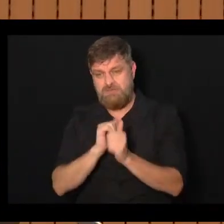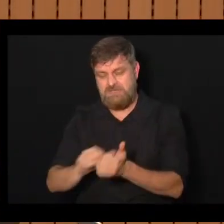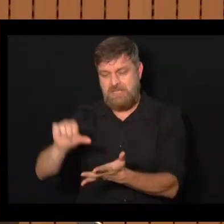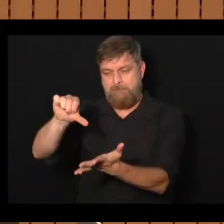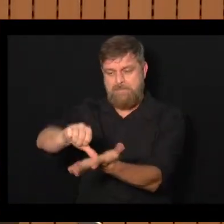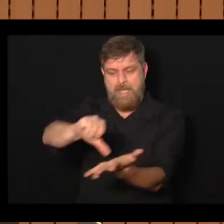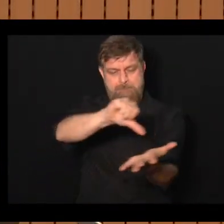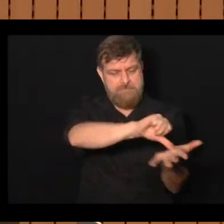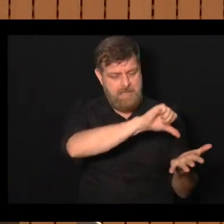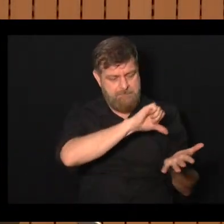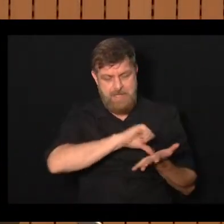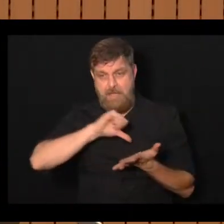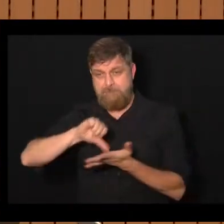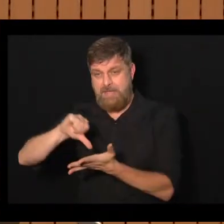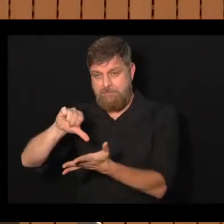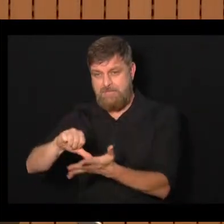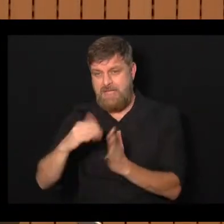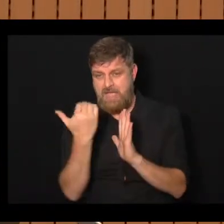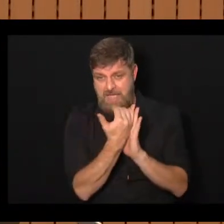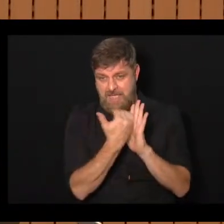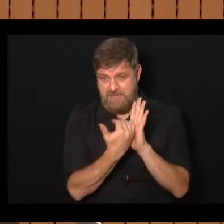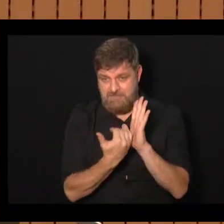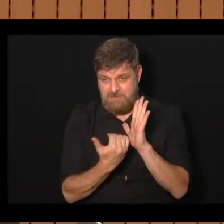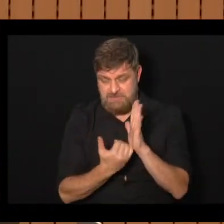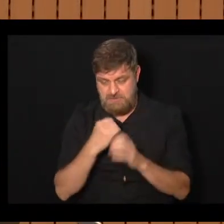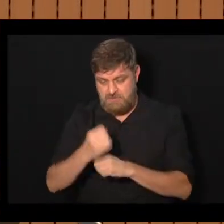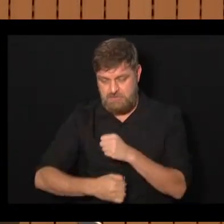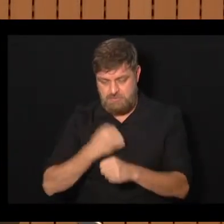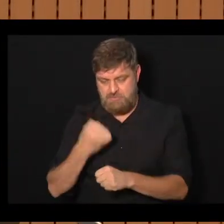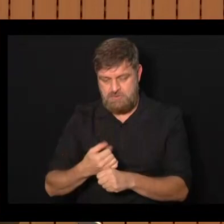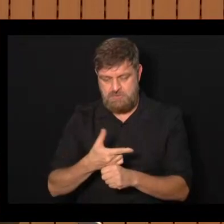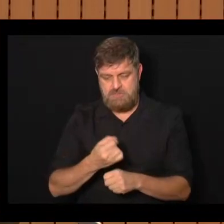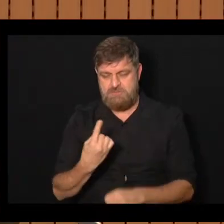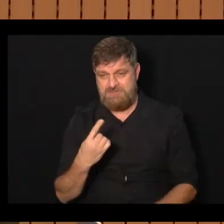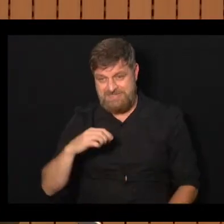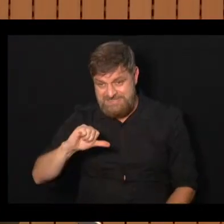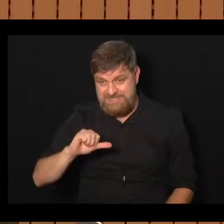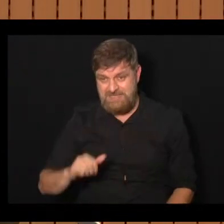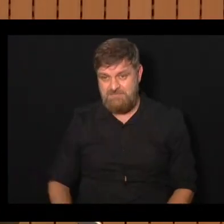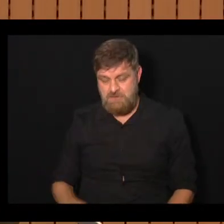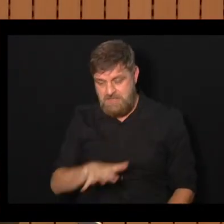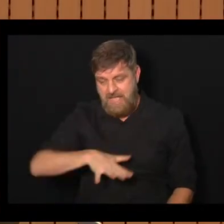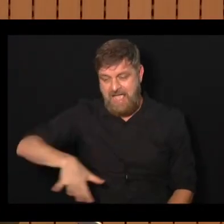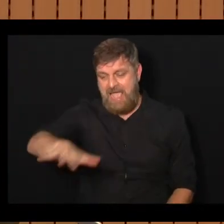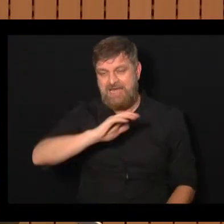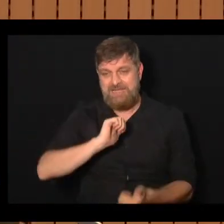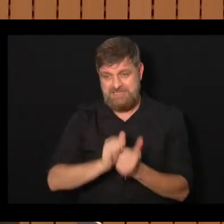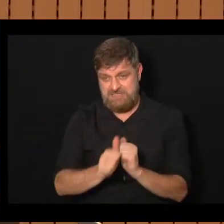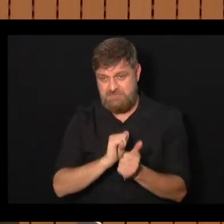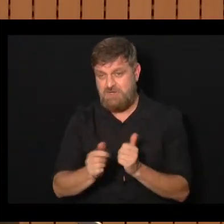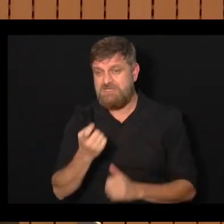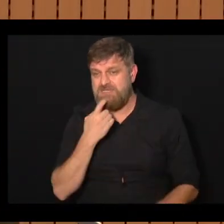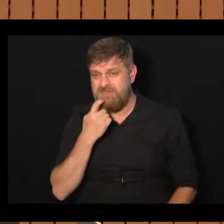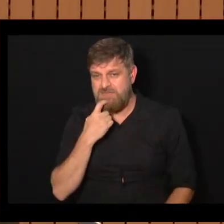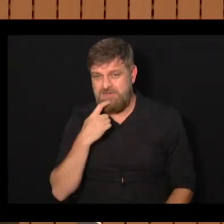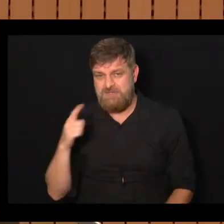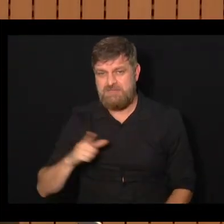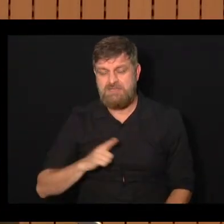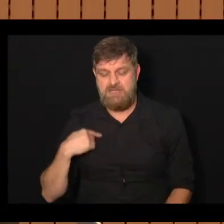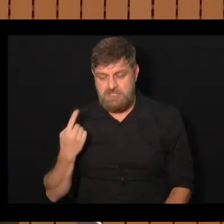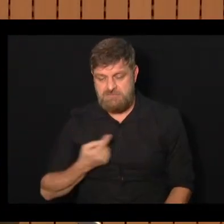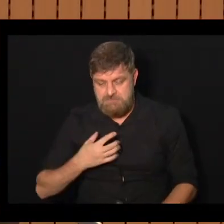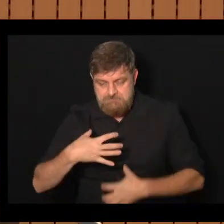nossa cidade. E a programação da edição de 2019 da Virada Esportiva promete fazer Campinas